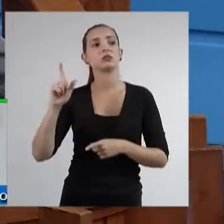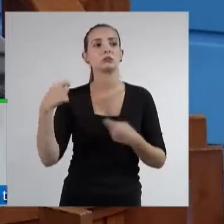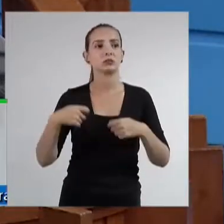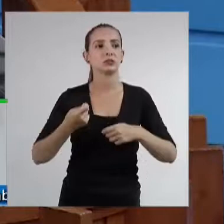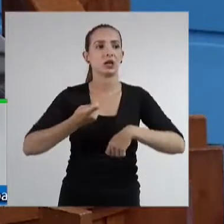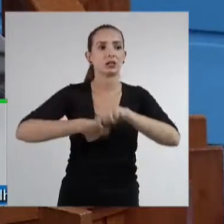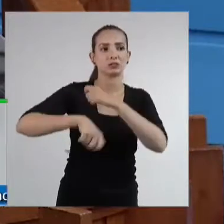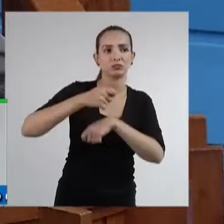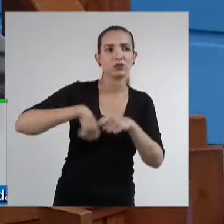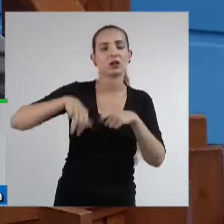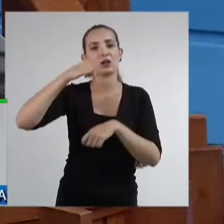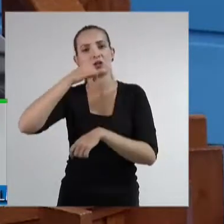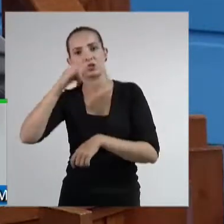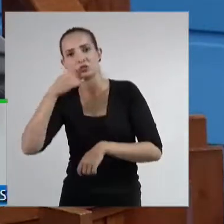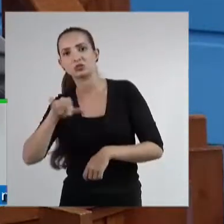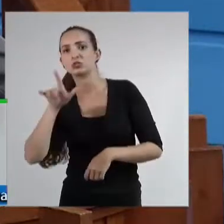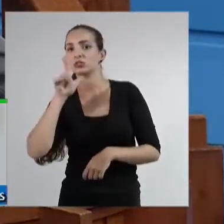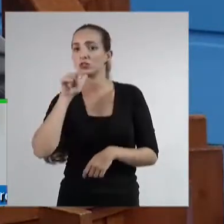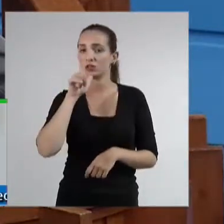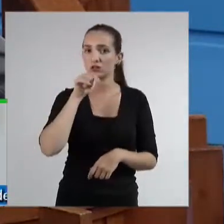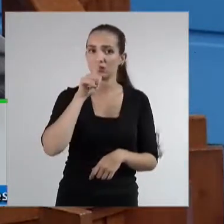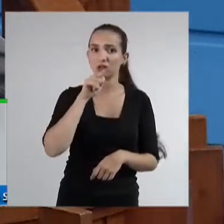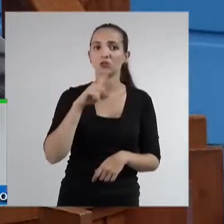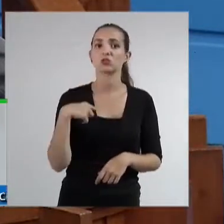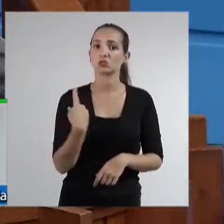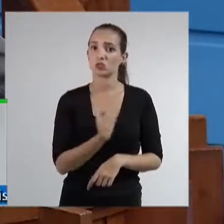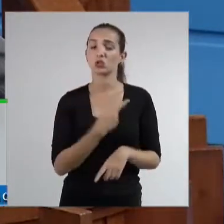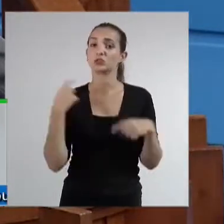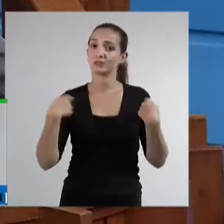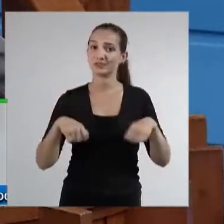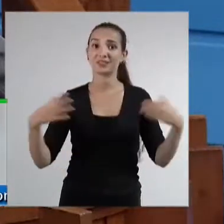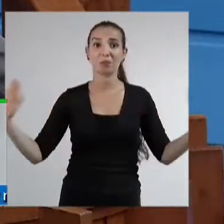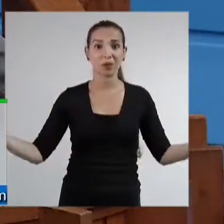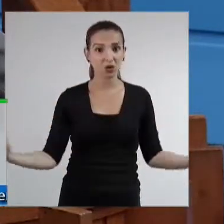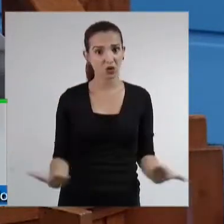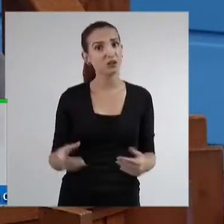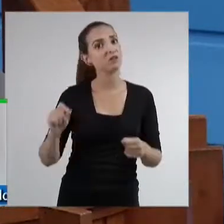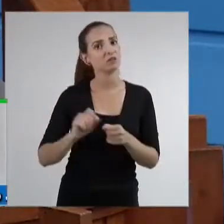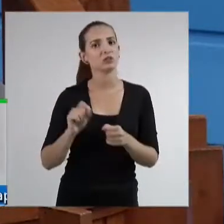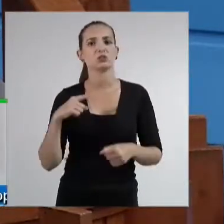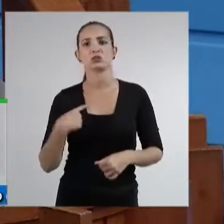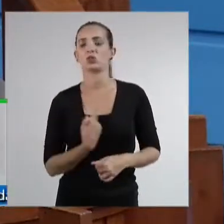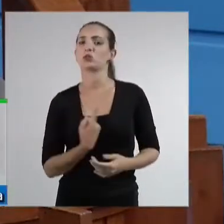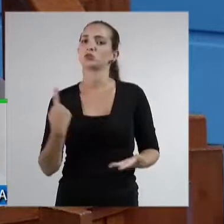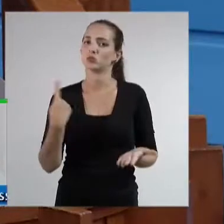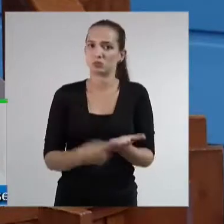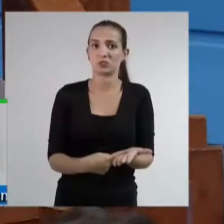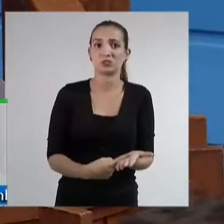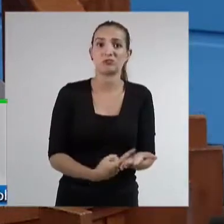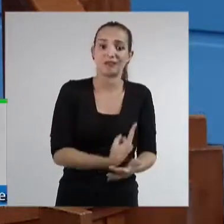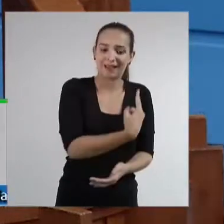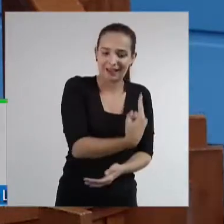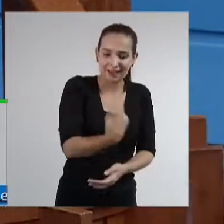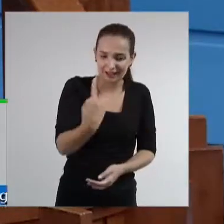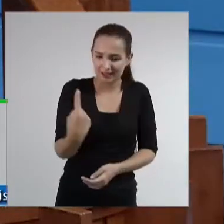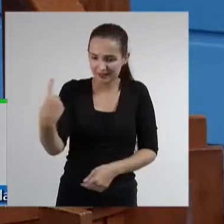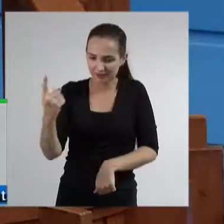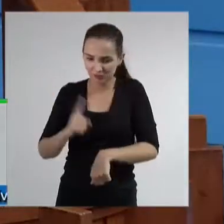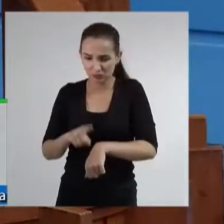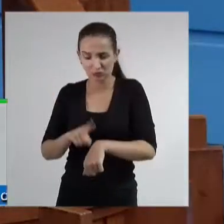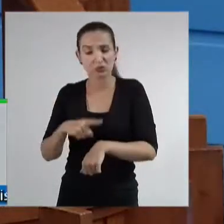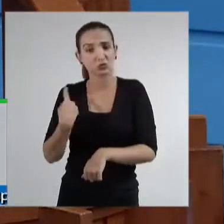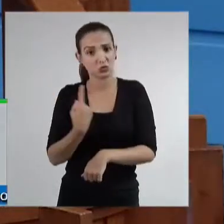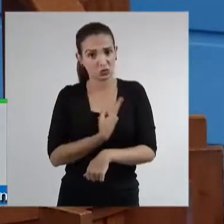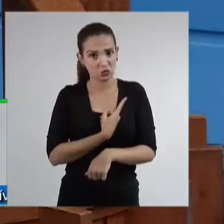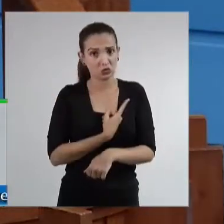água. Então, nós é que temos que fazer aqui a nossa parte. Então, a cada momento que tivermos isso, nós temos que dar